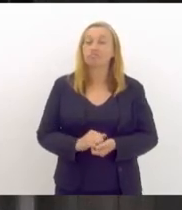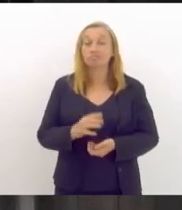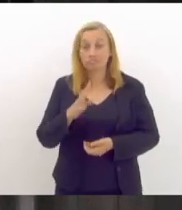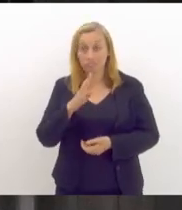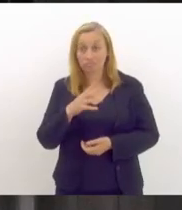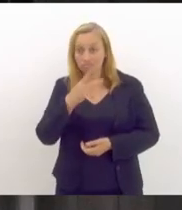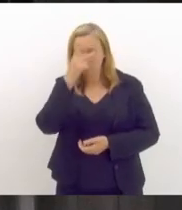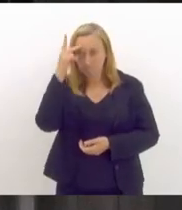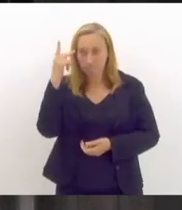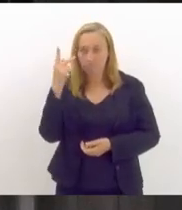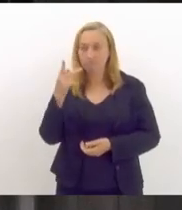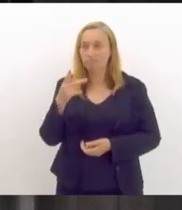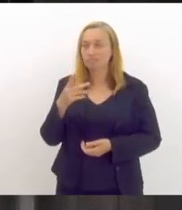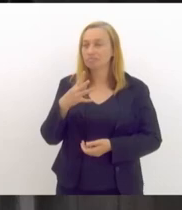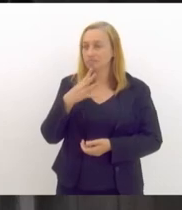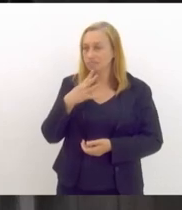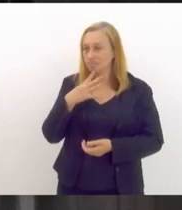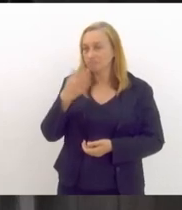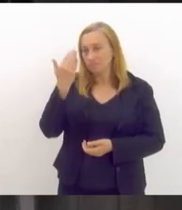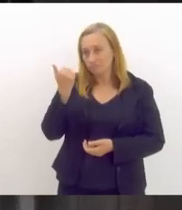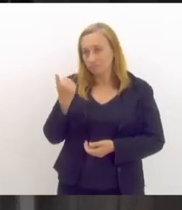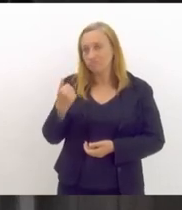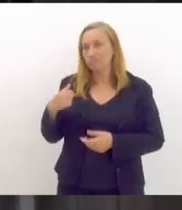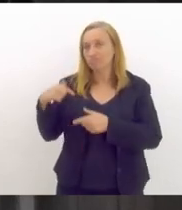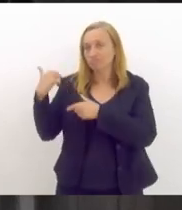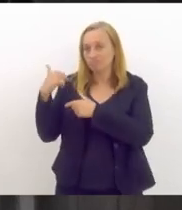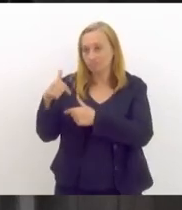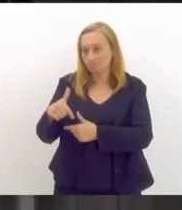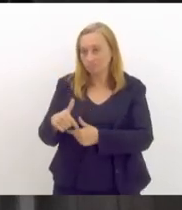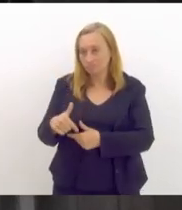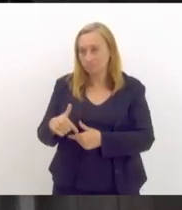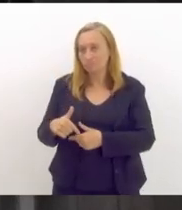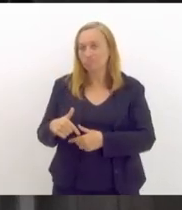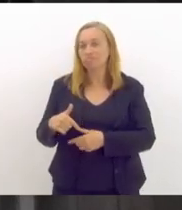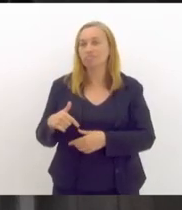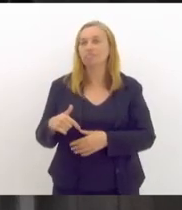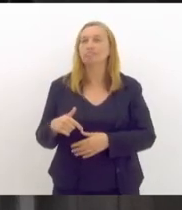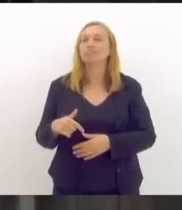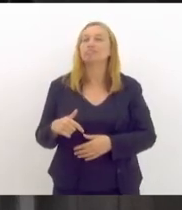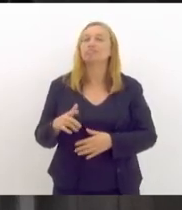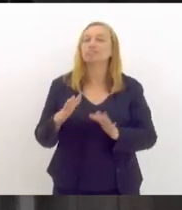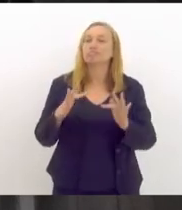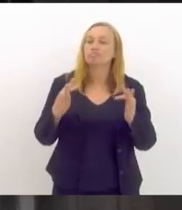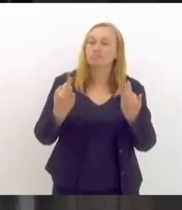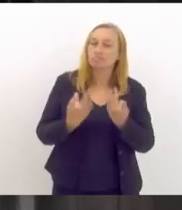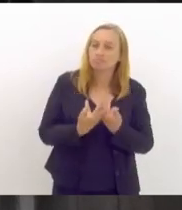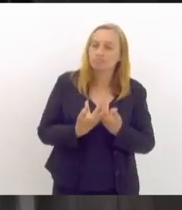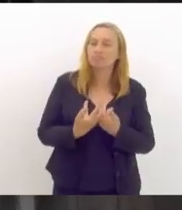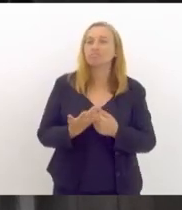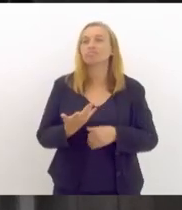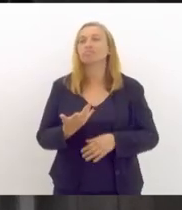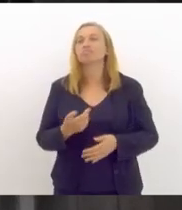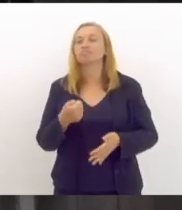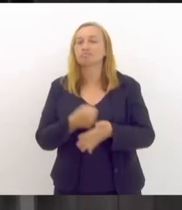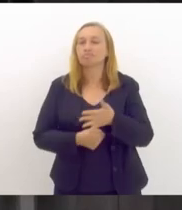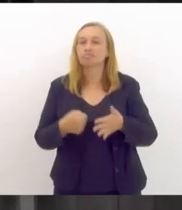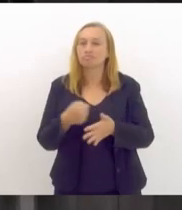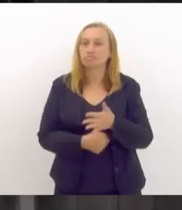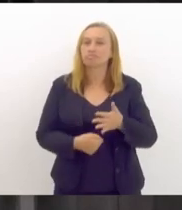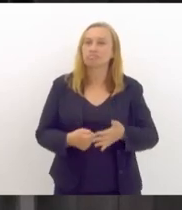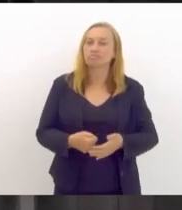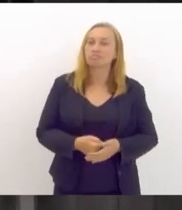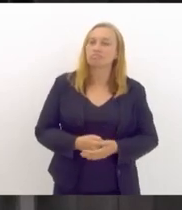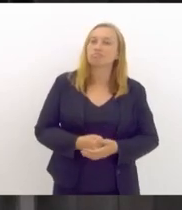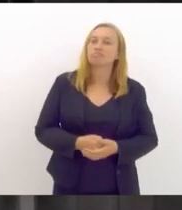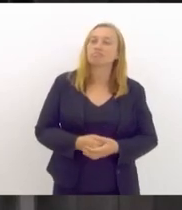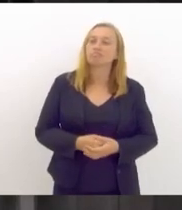sabe que eu sou de direita sou conservador luto pelos preceitos Morais ético luto pela família que